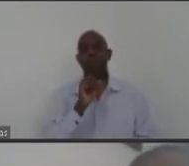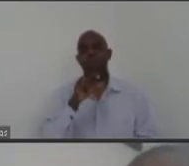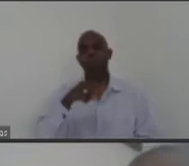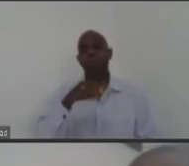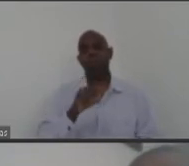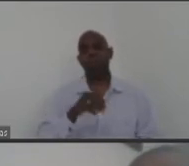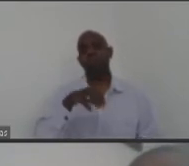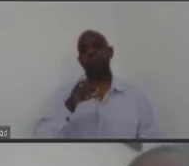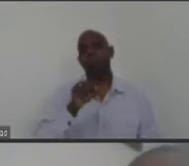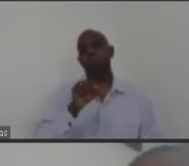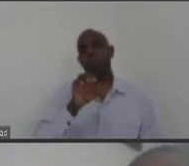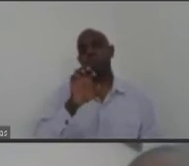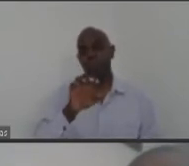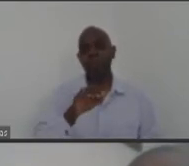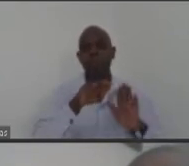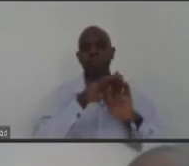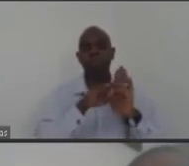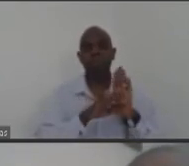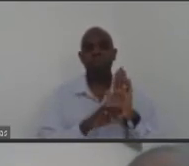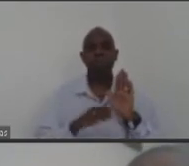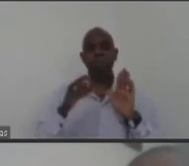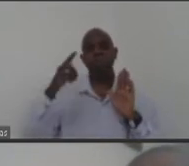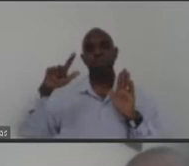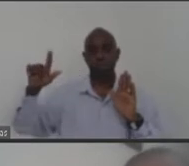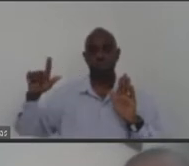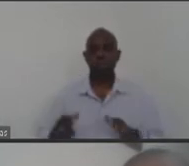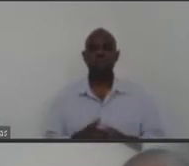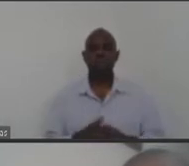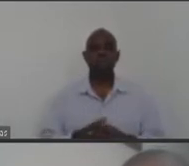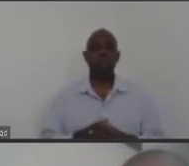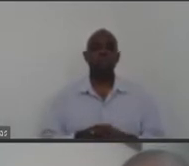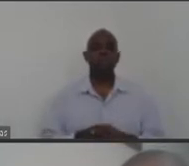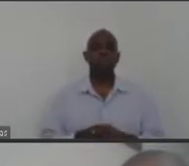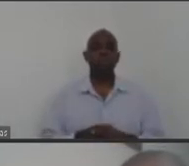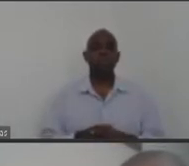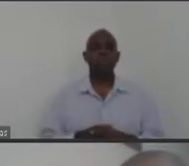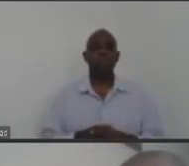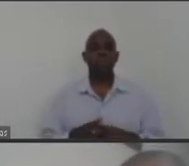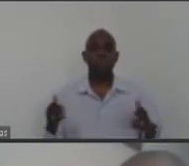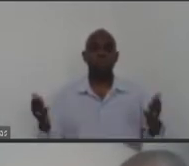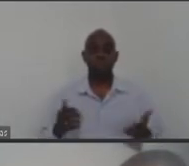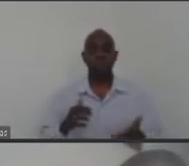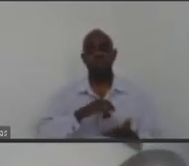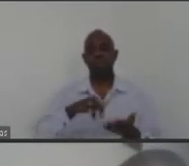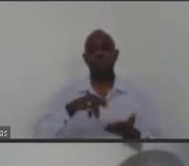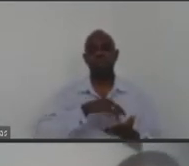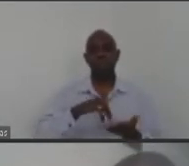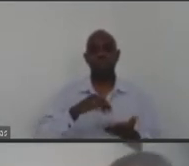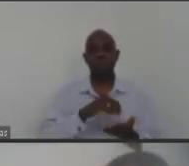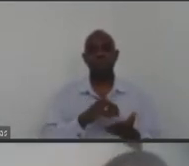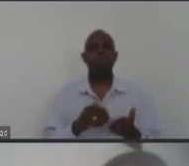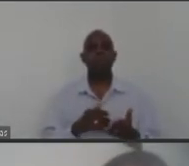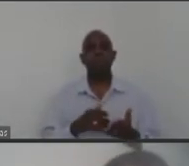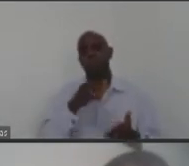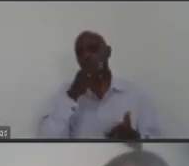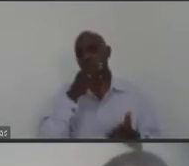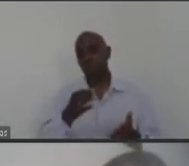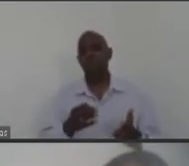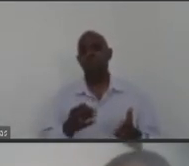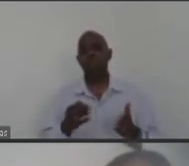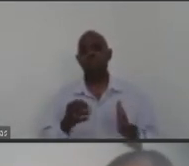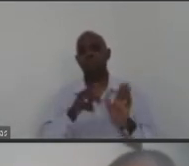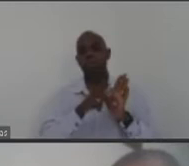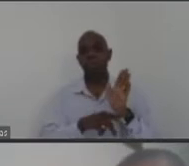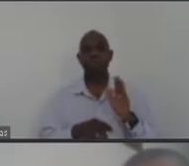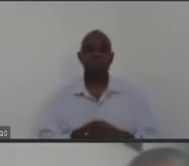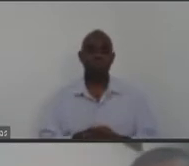outras providências. O projeto solicita ao secretário que faça a leitura dos pareceres do projeto. Comissão de